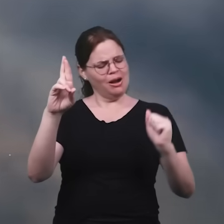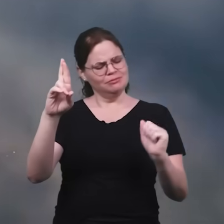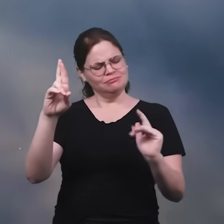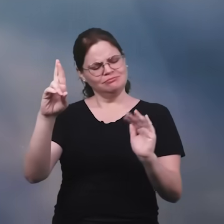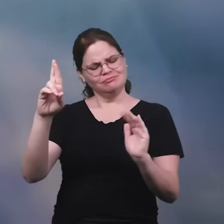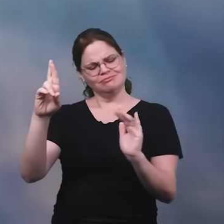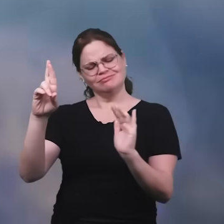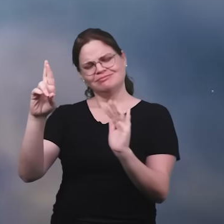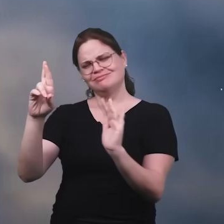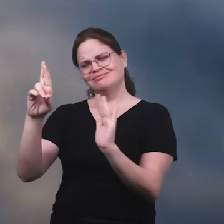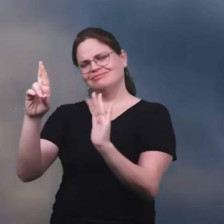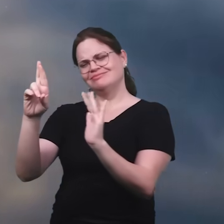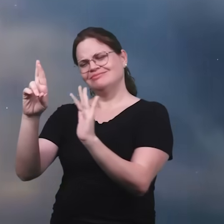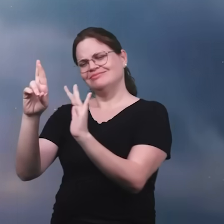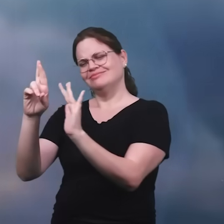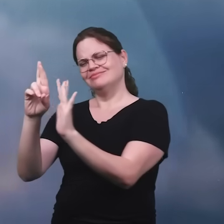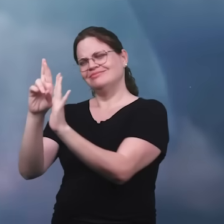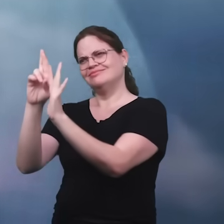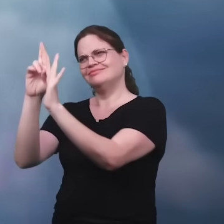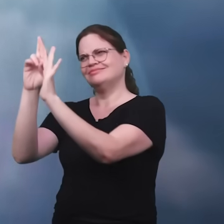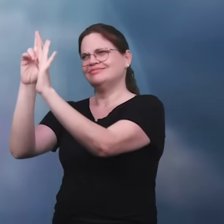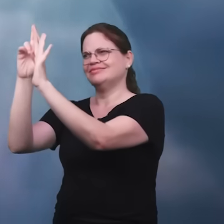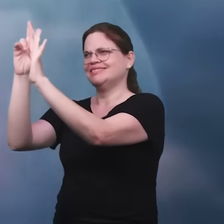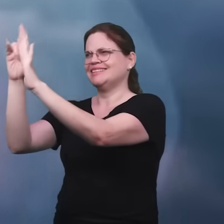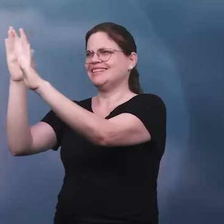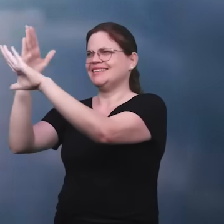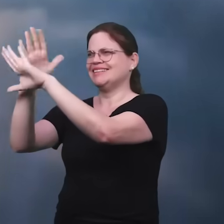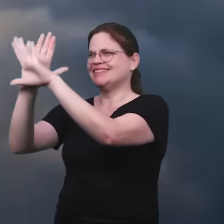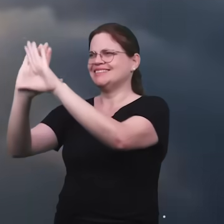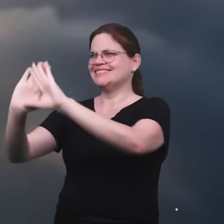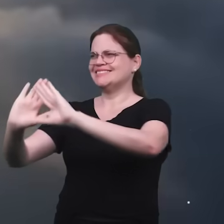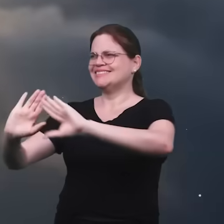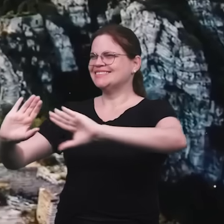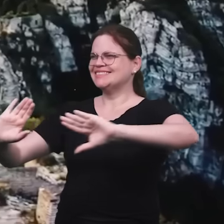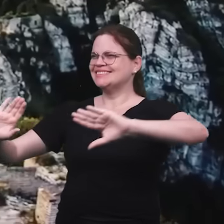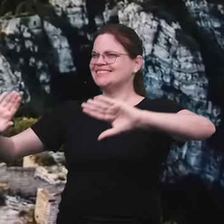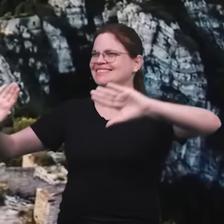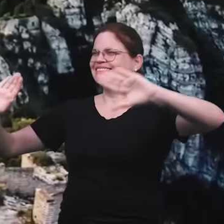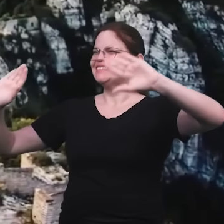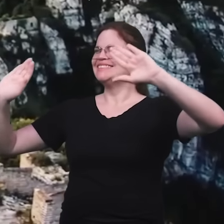breve ao céu nos levará.